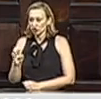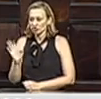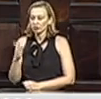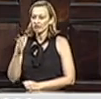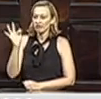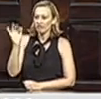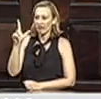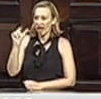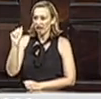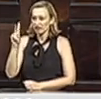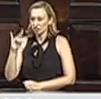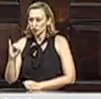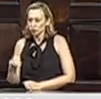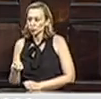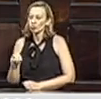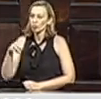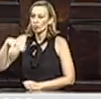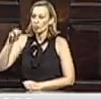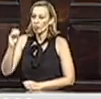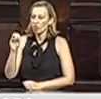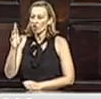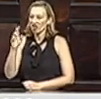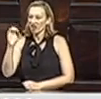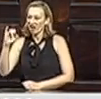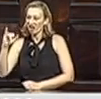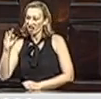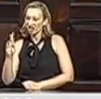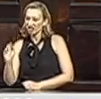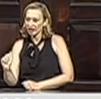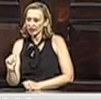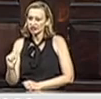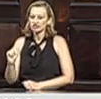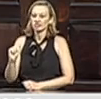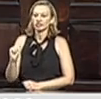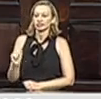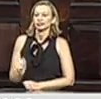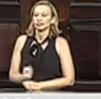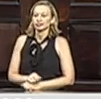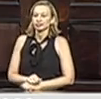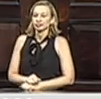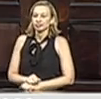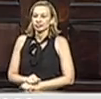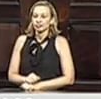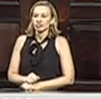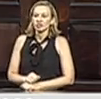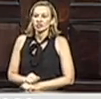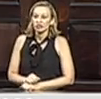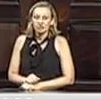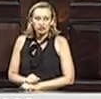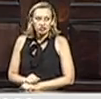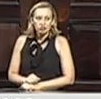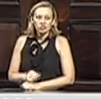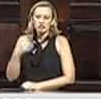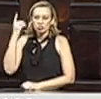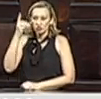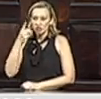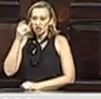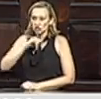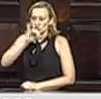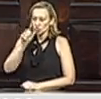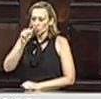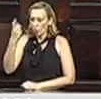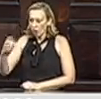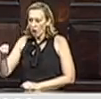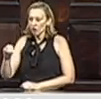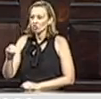Felipe Soares, Geraldo Moreira, Geraldo Pudim, Gustavo Tutuca, presente, vai votar. Deputado Iranildo Campos, deputado João Peixoto,